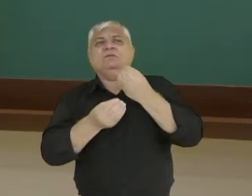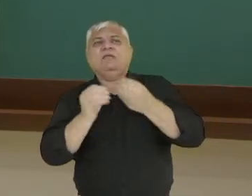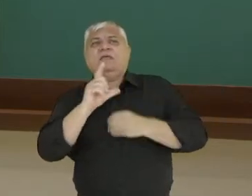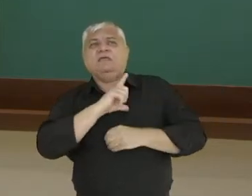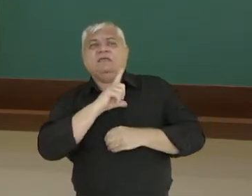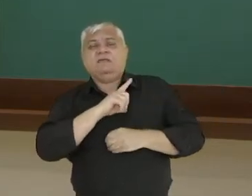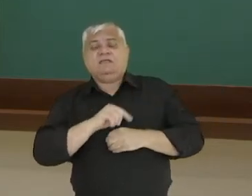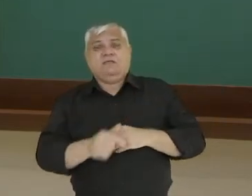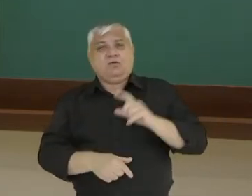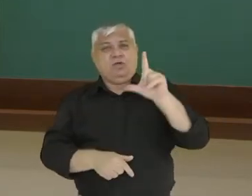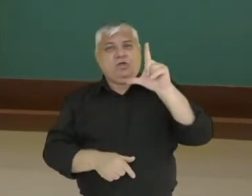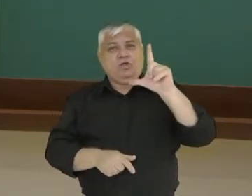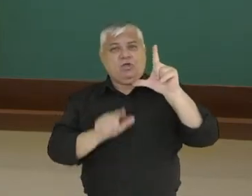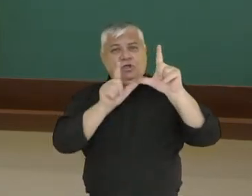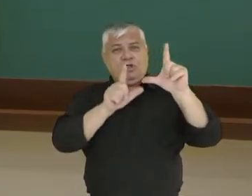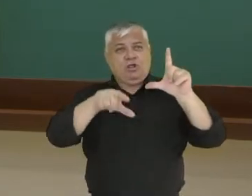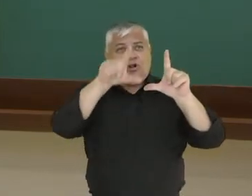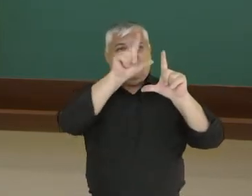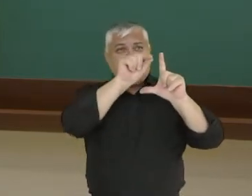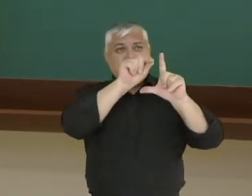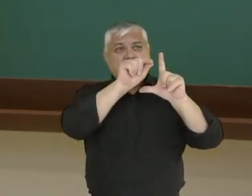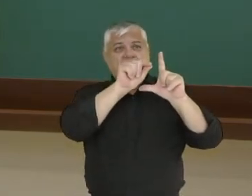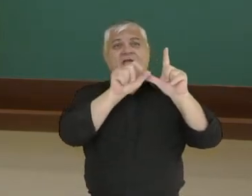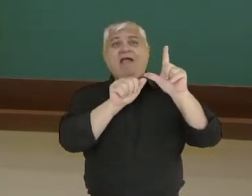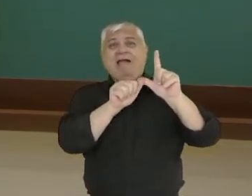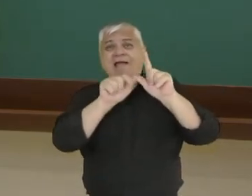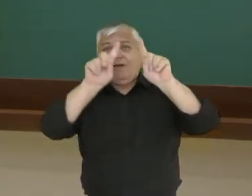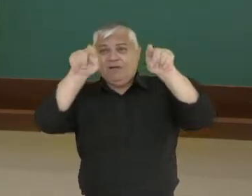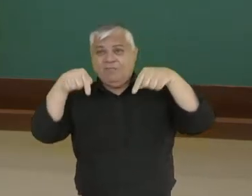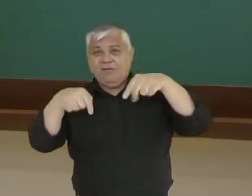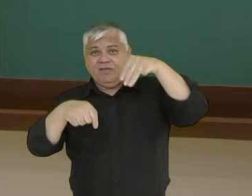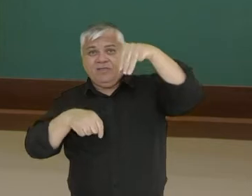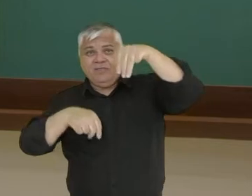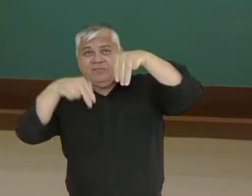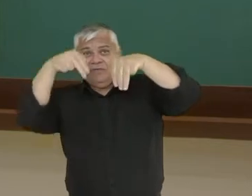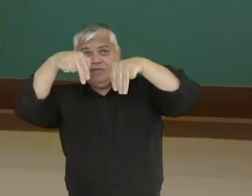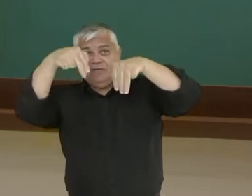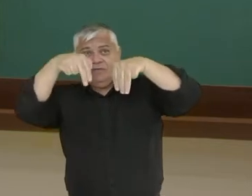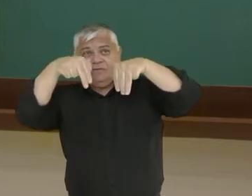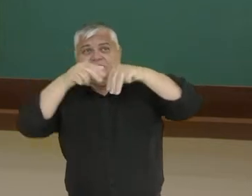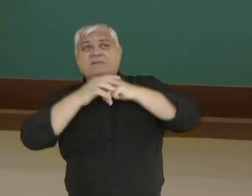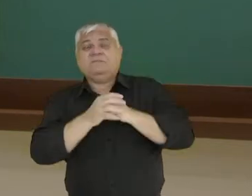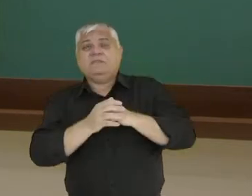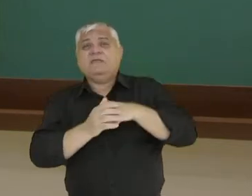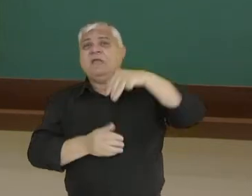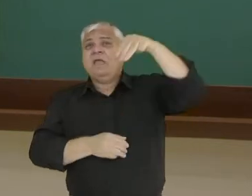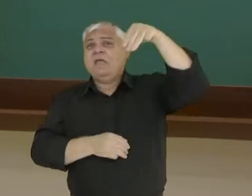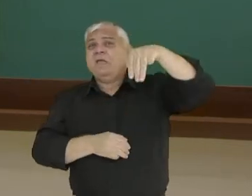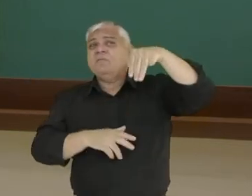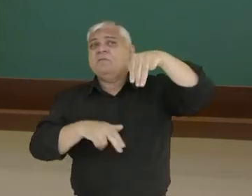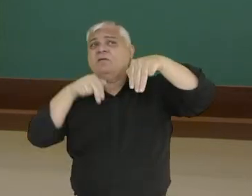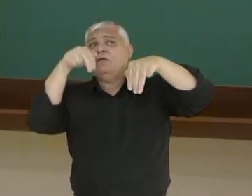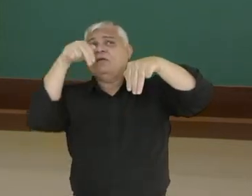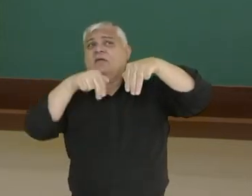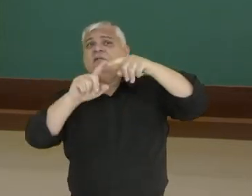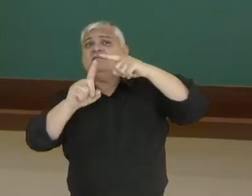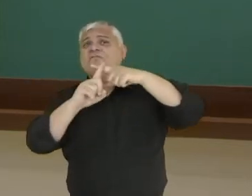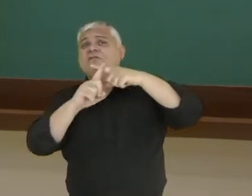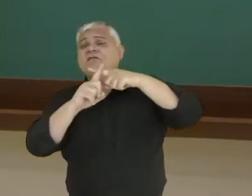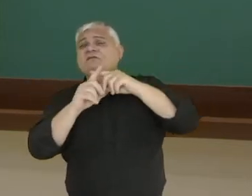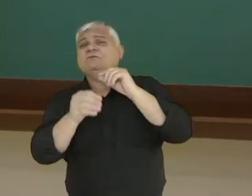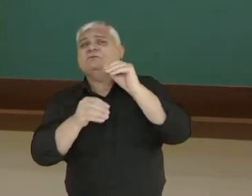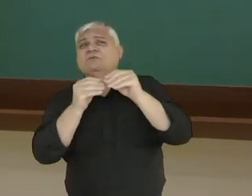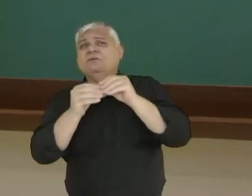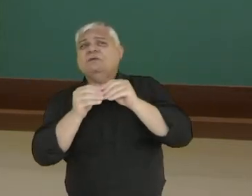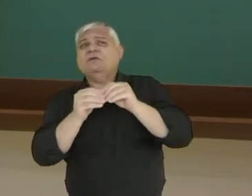o logaritmo de um produto. Então, o logaritmo de m vezes n,